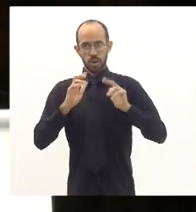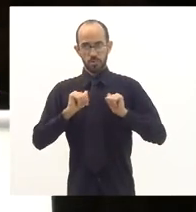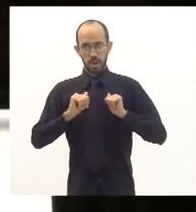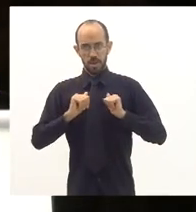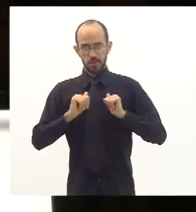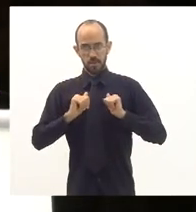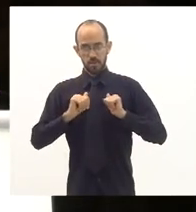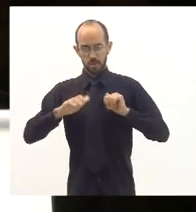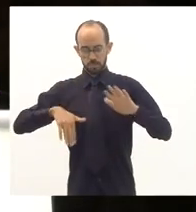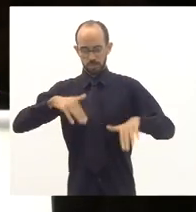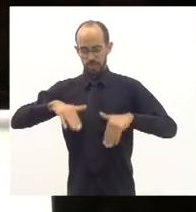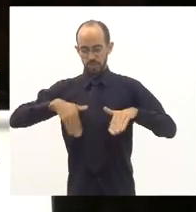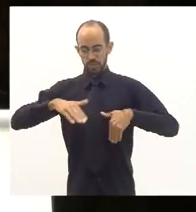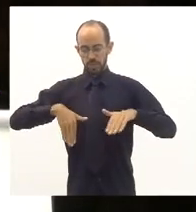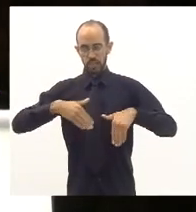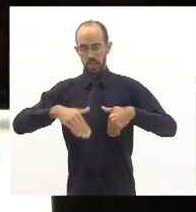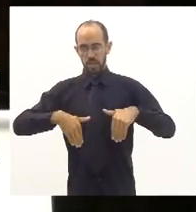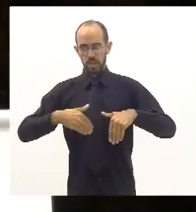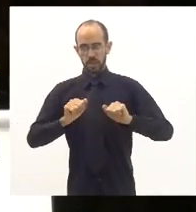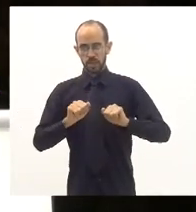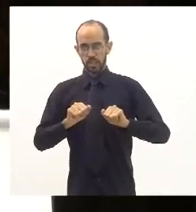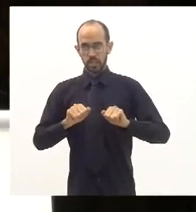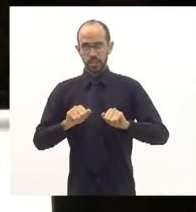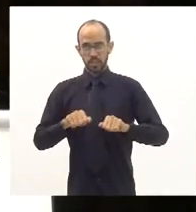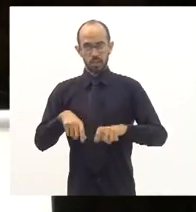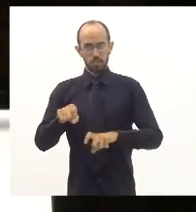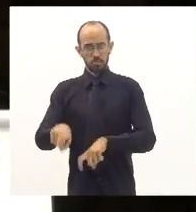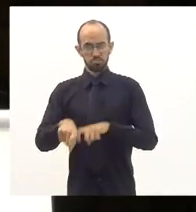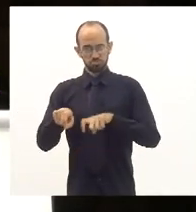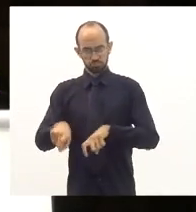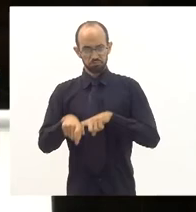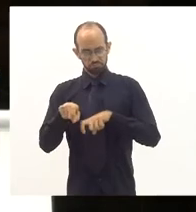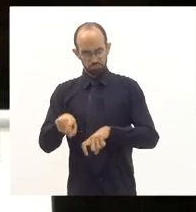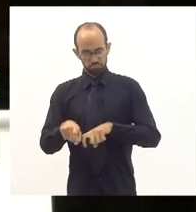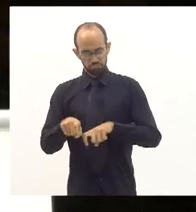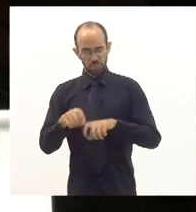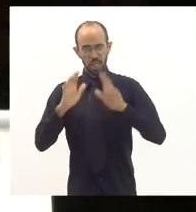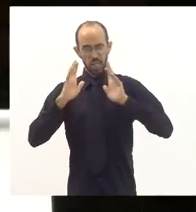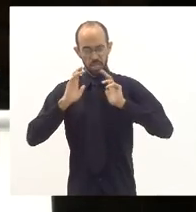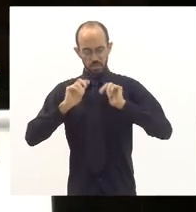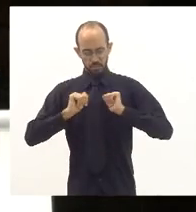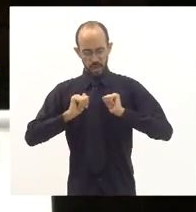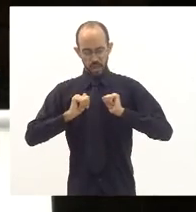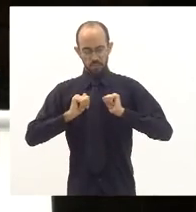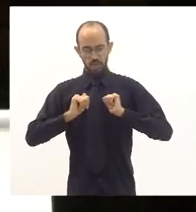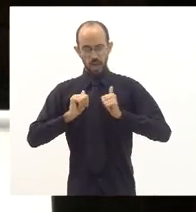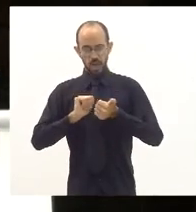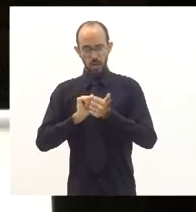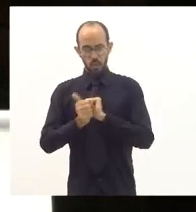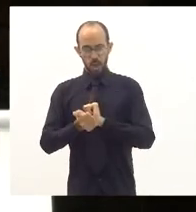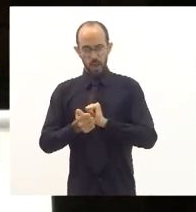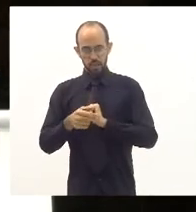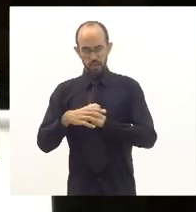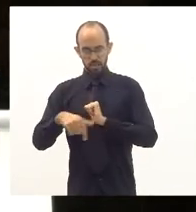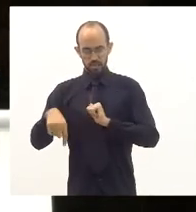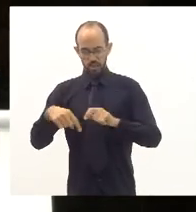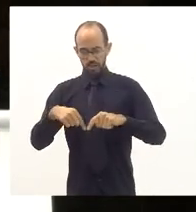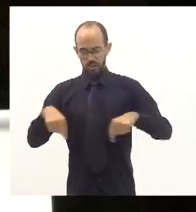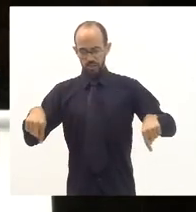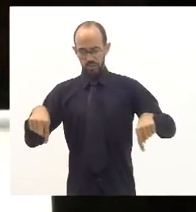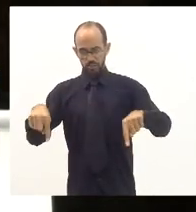piscina, eu batia campo, eu lavava quadra, mas não perdi a minha